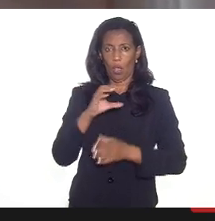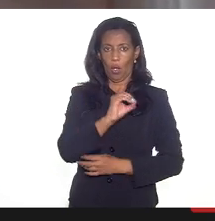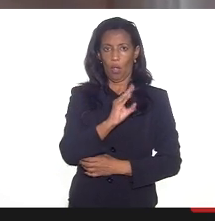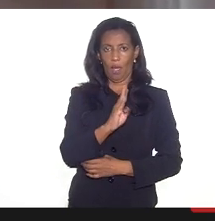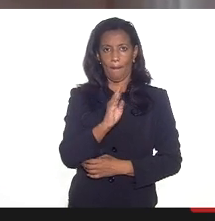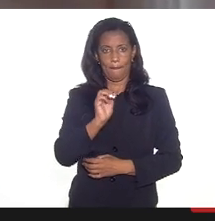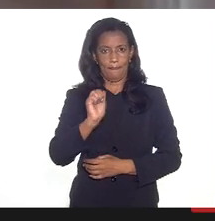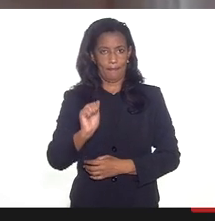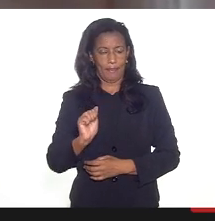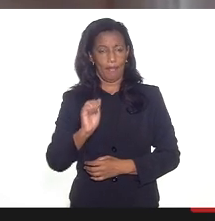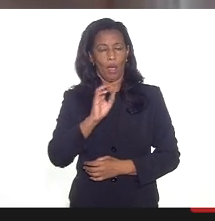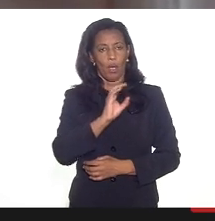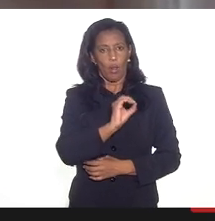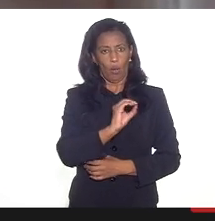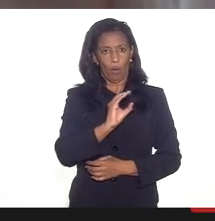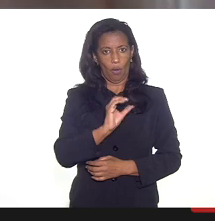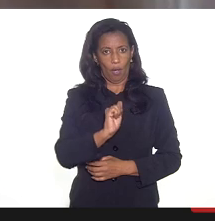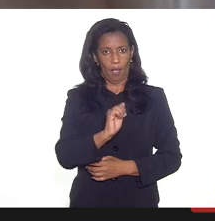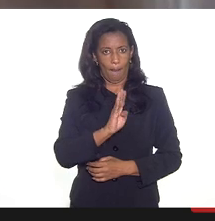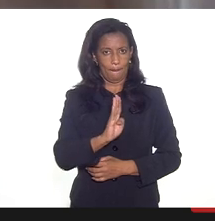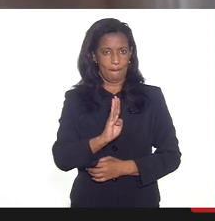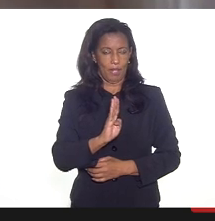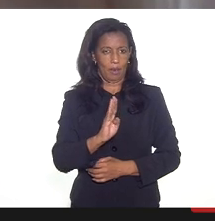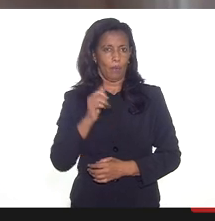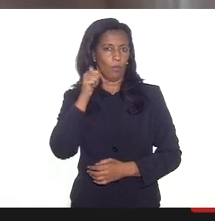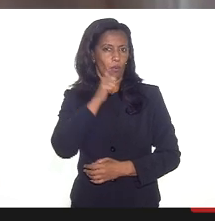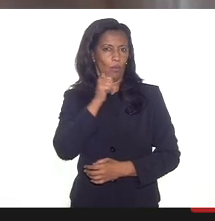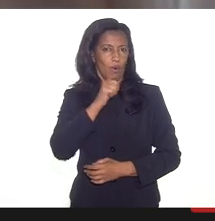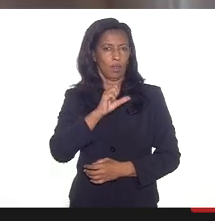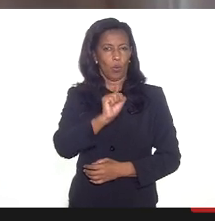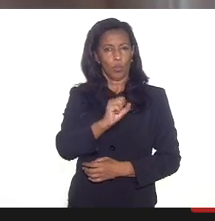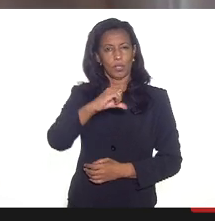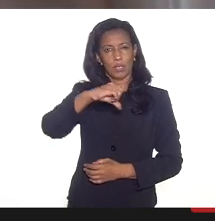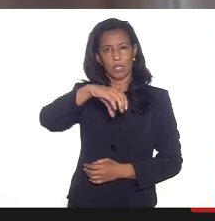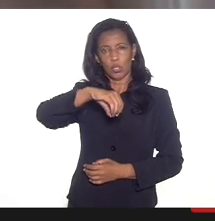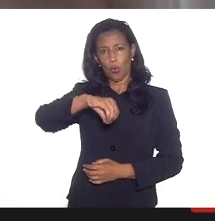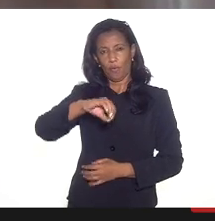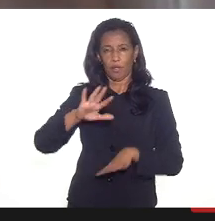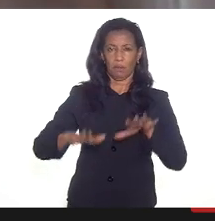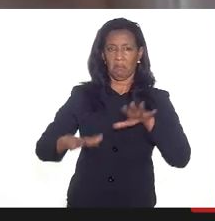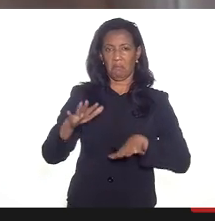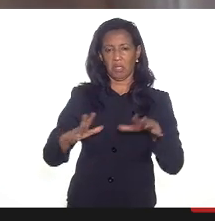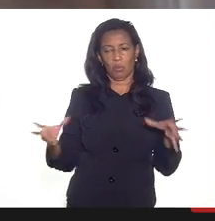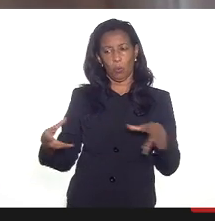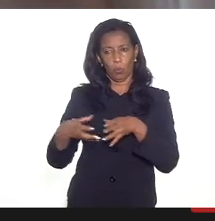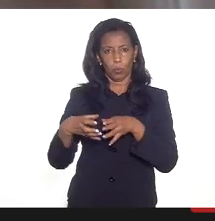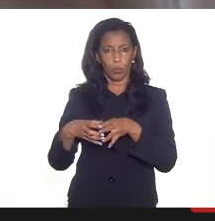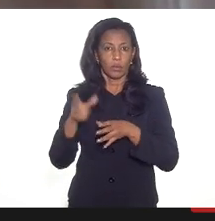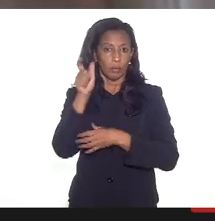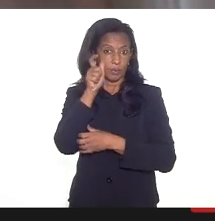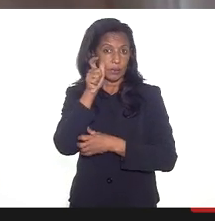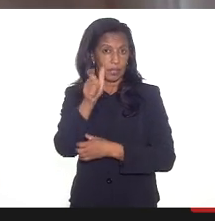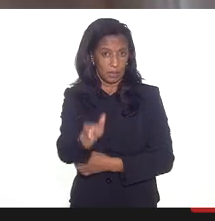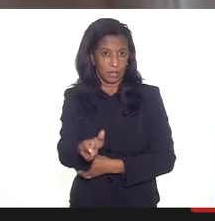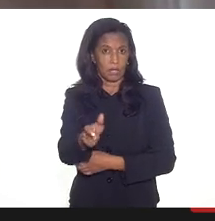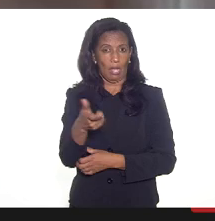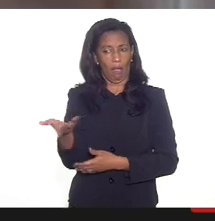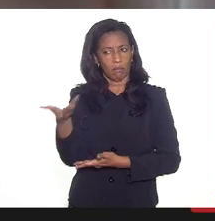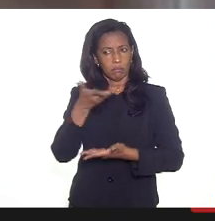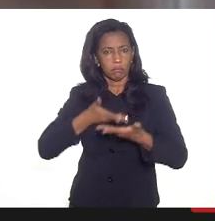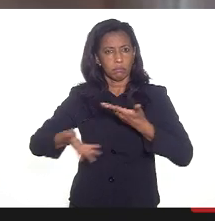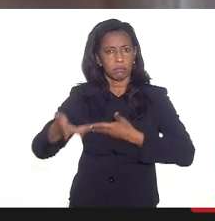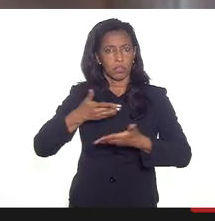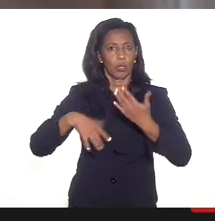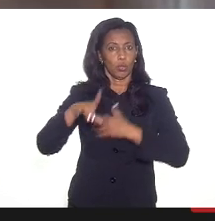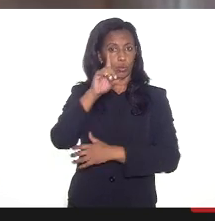temos atualmente aproximadamente 190 integrantes na Comissão OAB Mulher, que são interessadas e militantes na área de direito